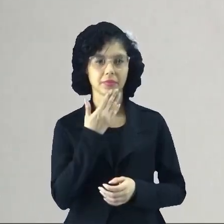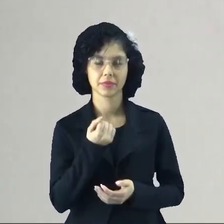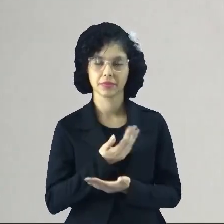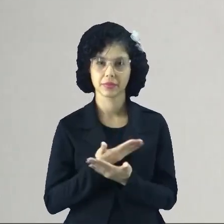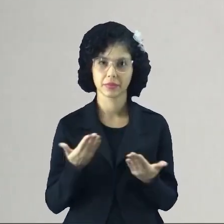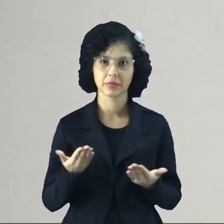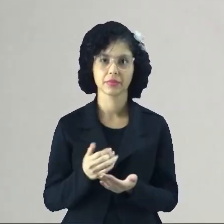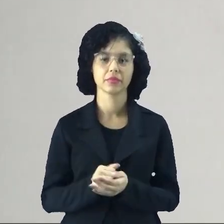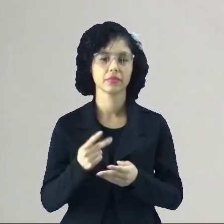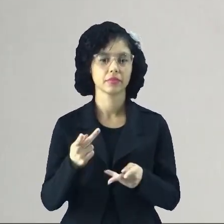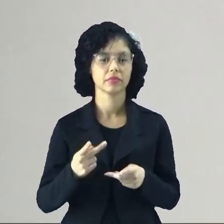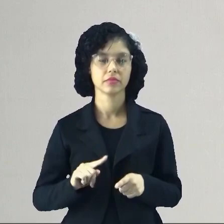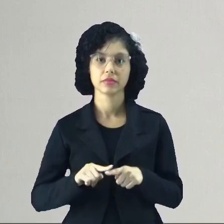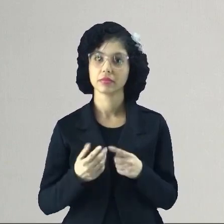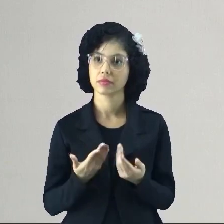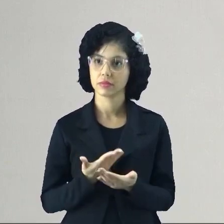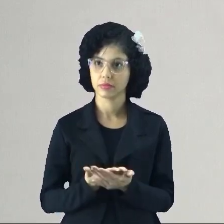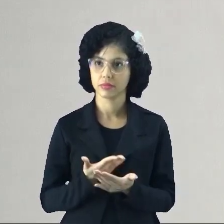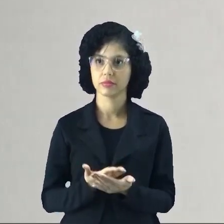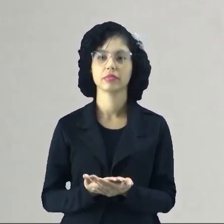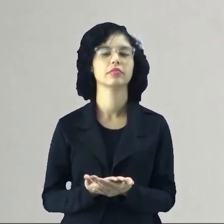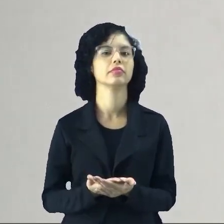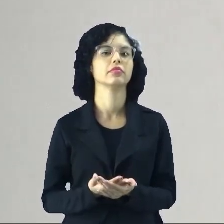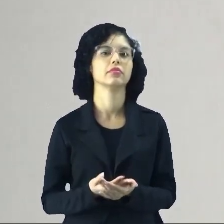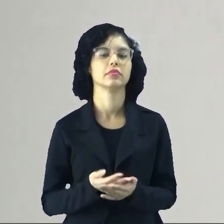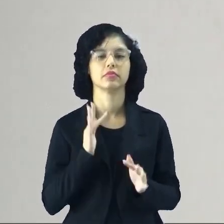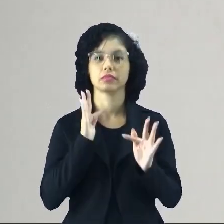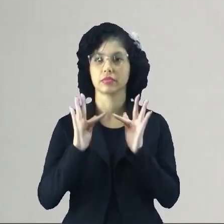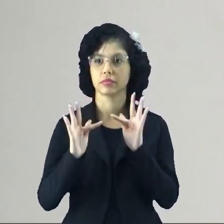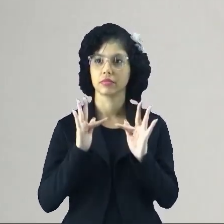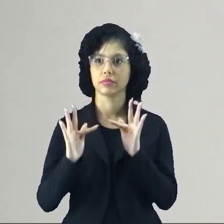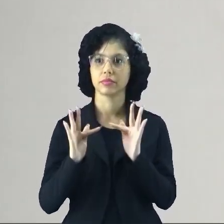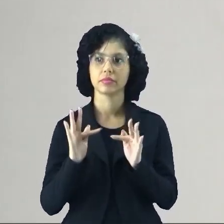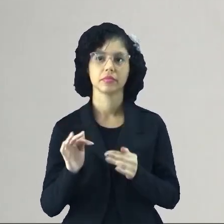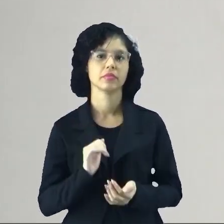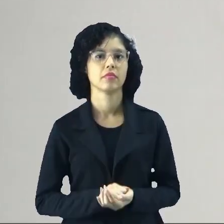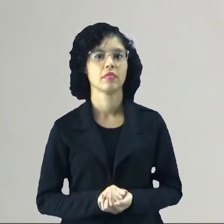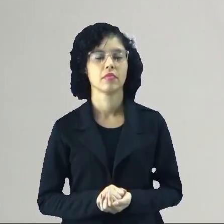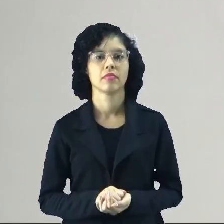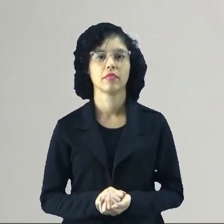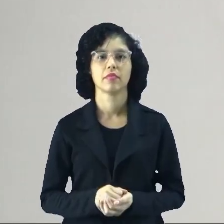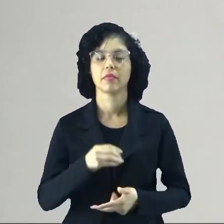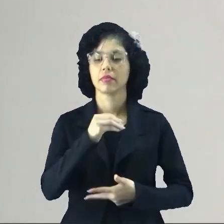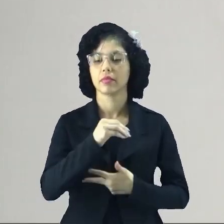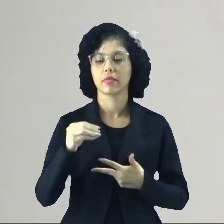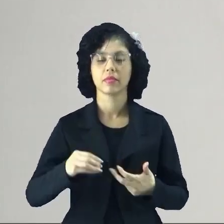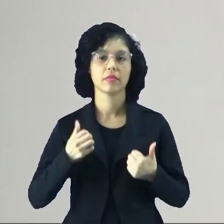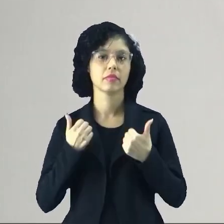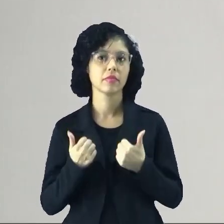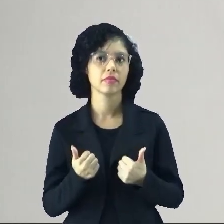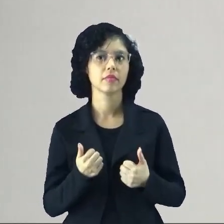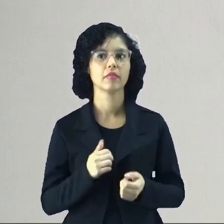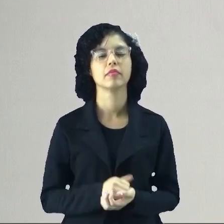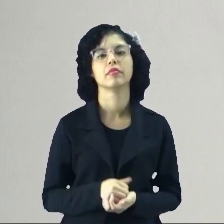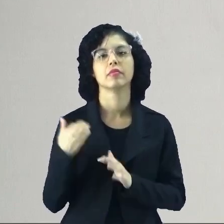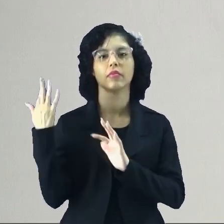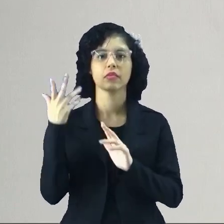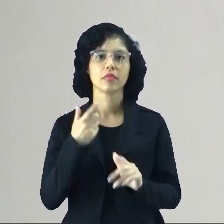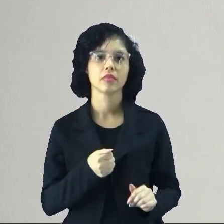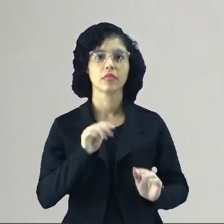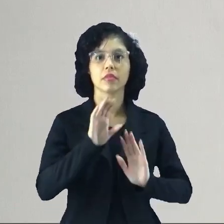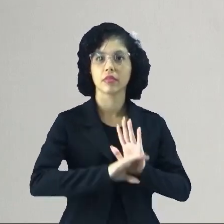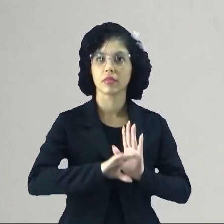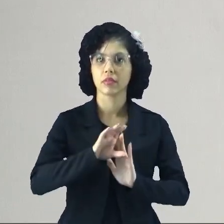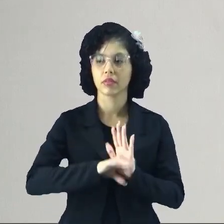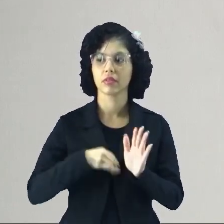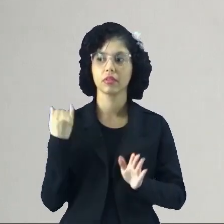Tudo bem, pessoal? Sejam todos bem-vindos para mais uma aula de física para o Pré-ENEM Legal. Estamos revisando aqui